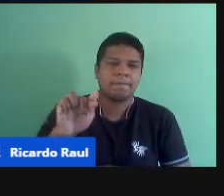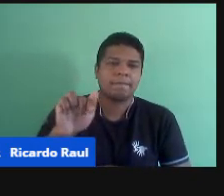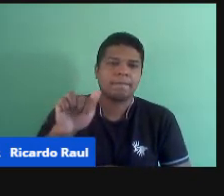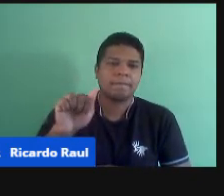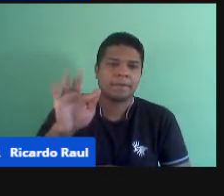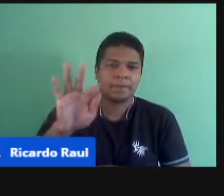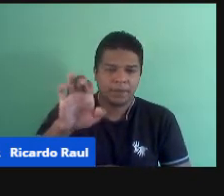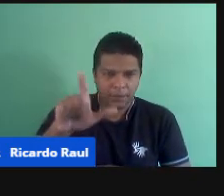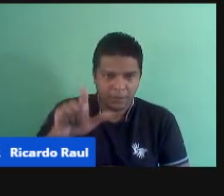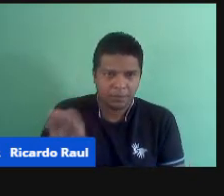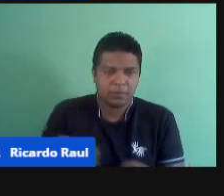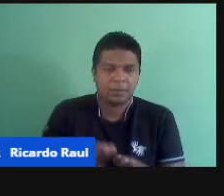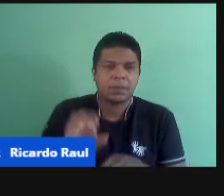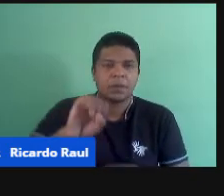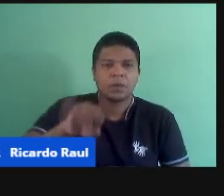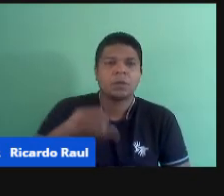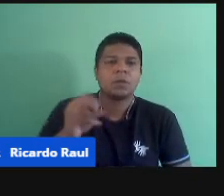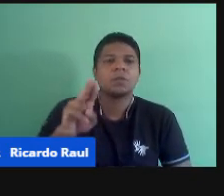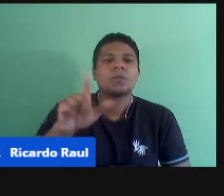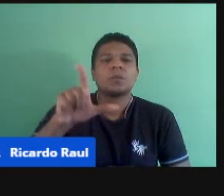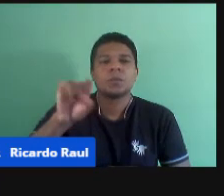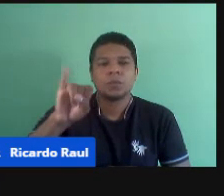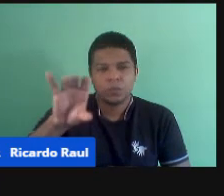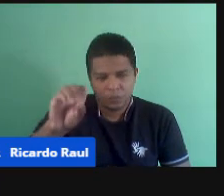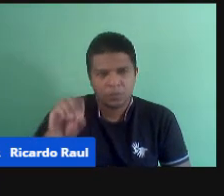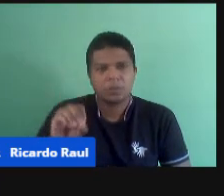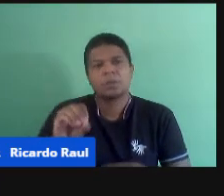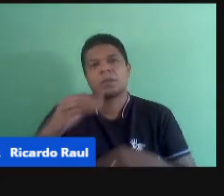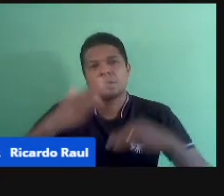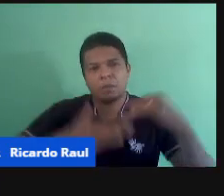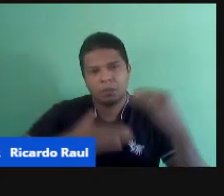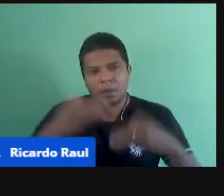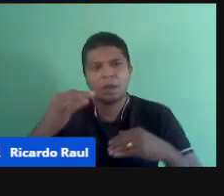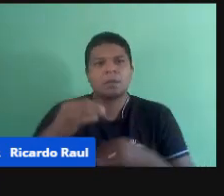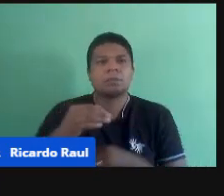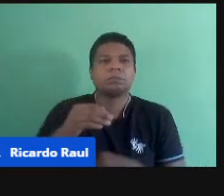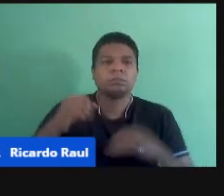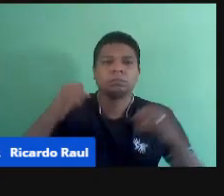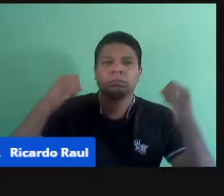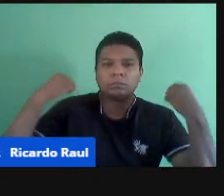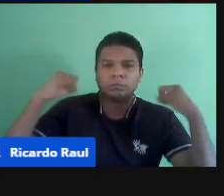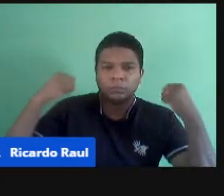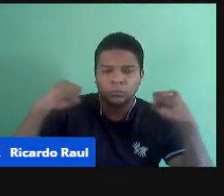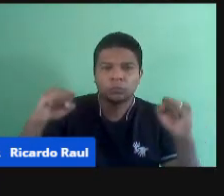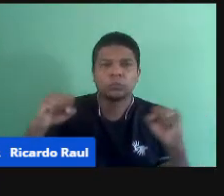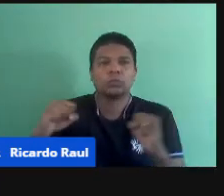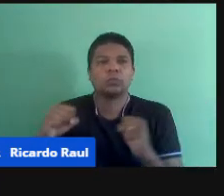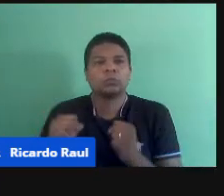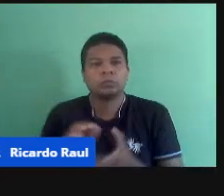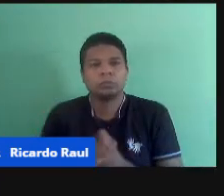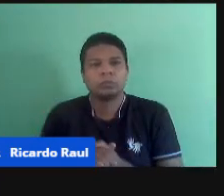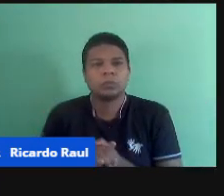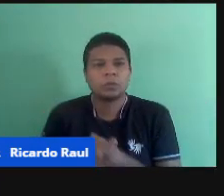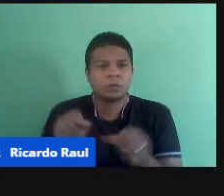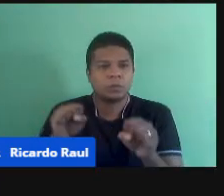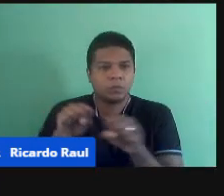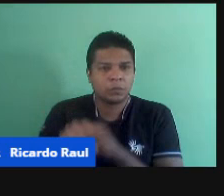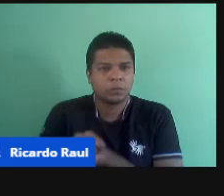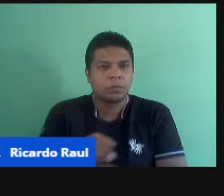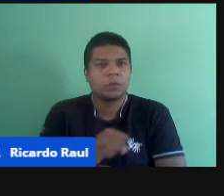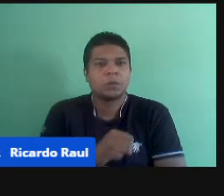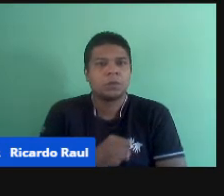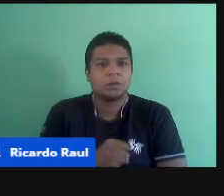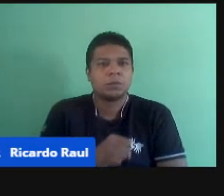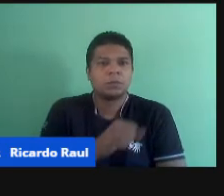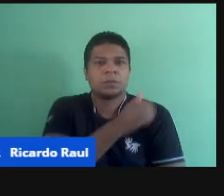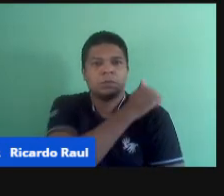profissionais que trabalham na educação física, na área de formação acadêmica, produzem artigos